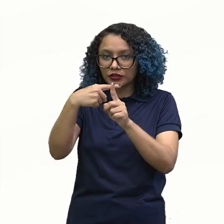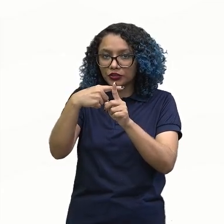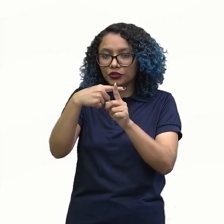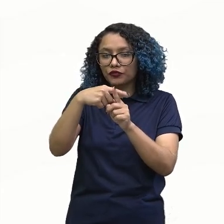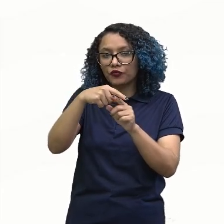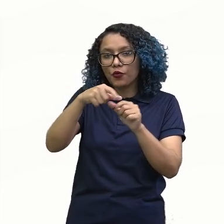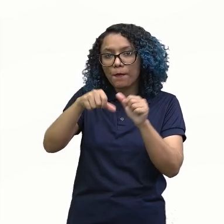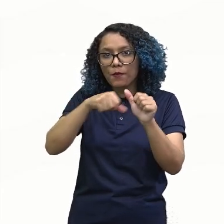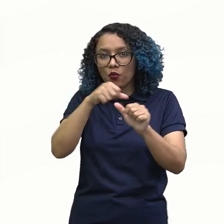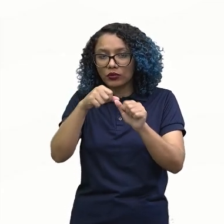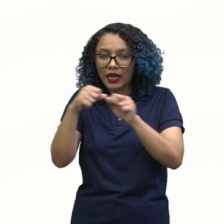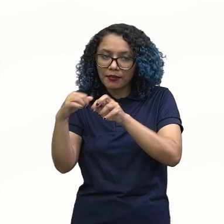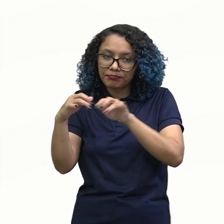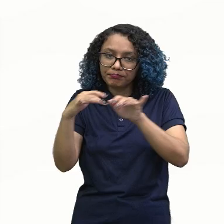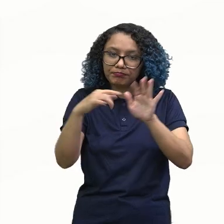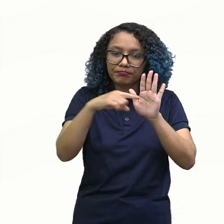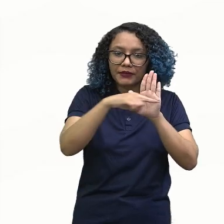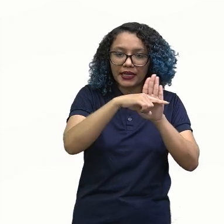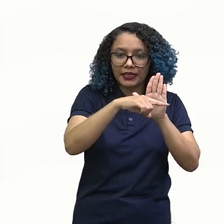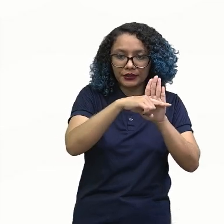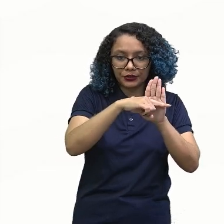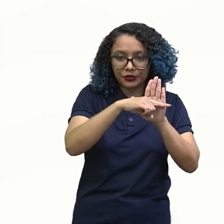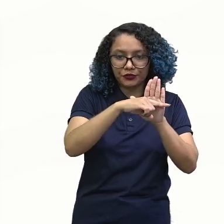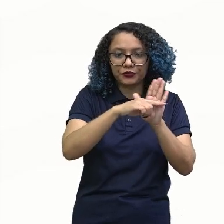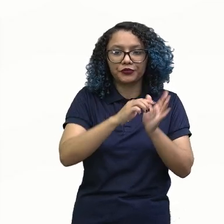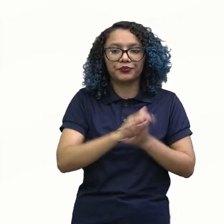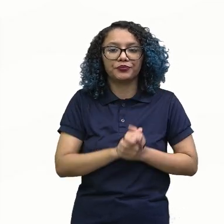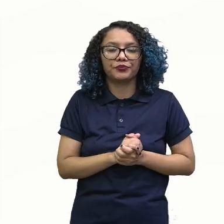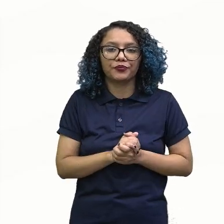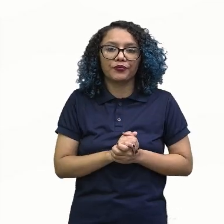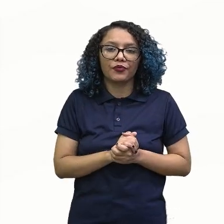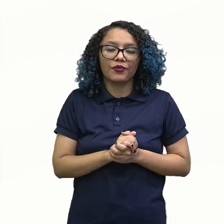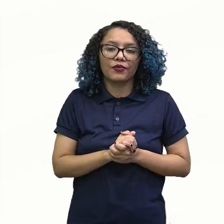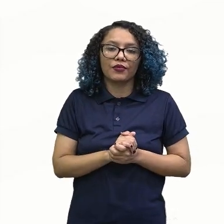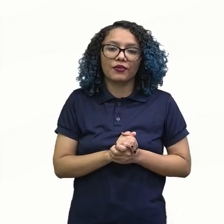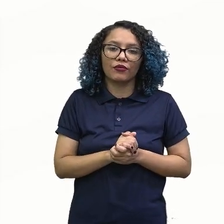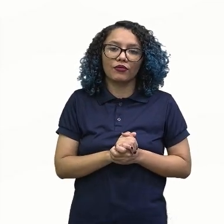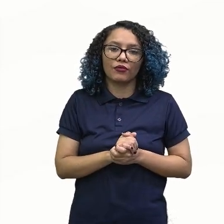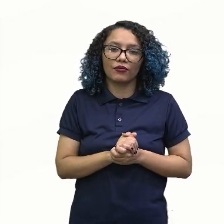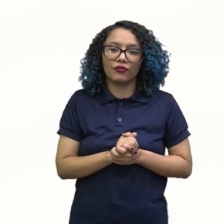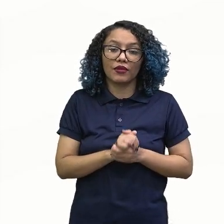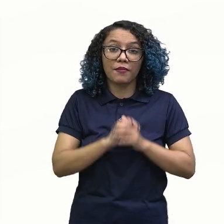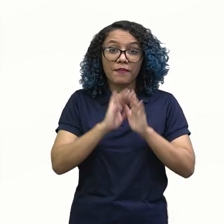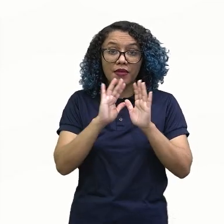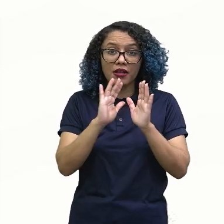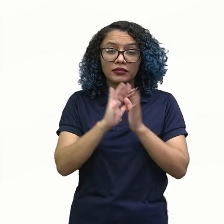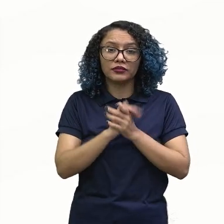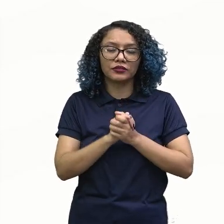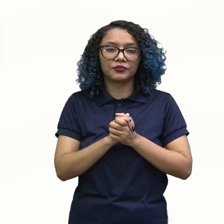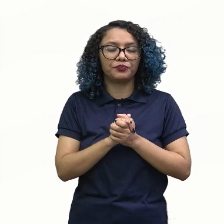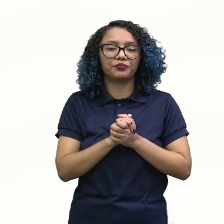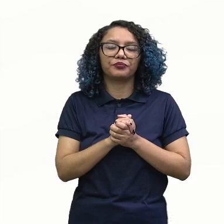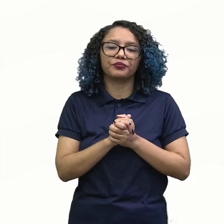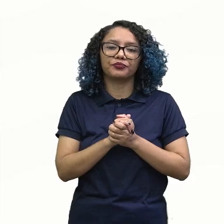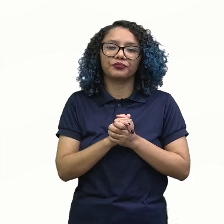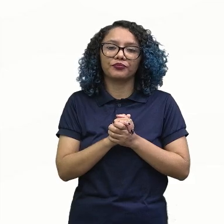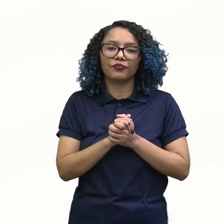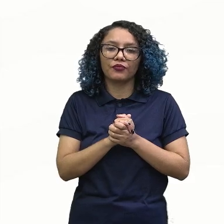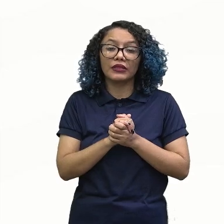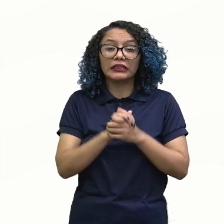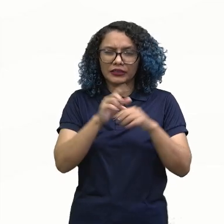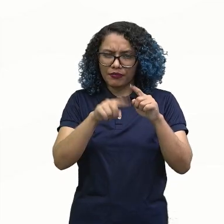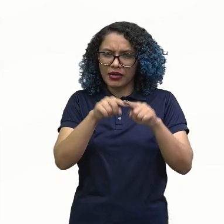o negativo. Muito bem. Claro que, ao falarmos desse gerador, eu preciso